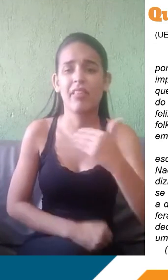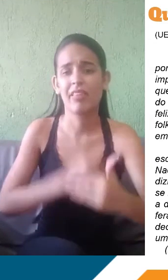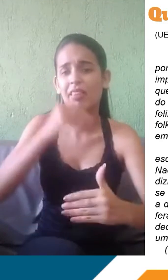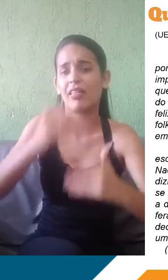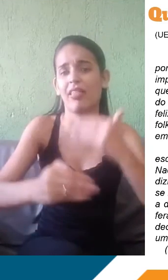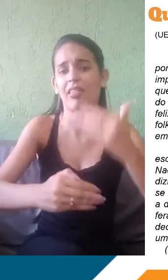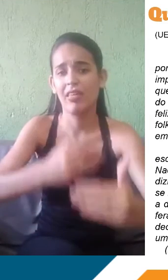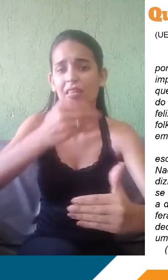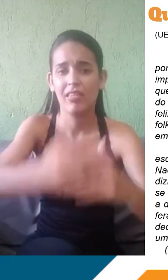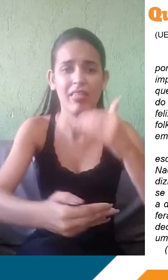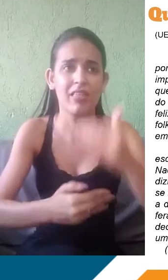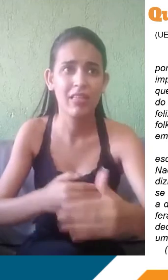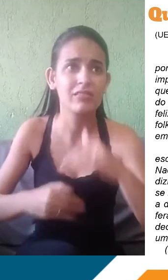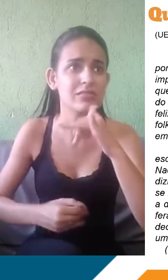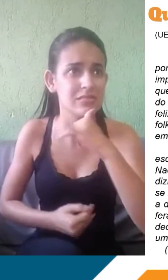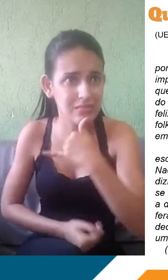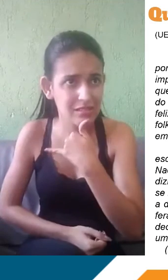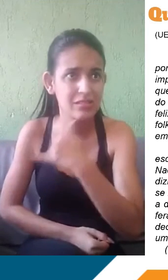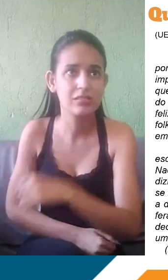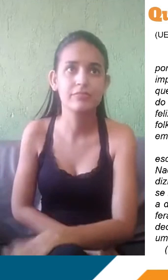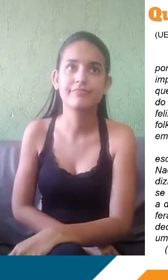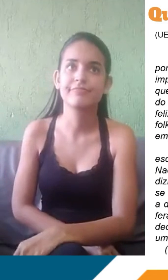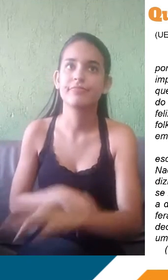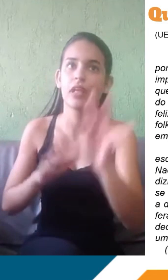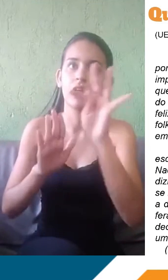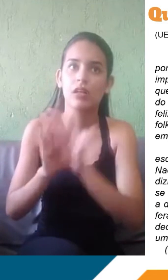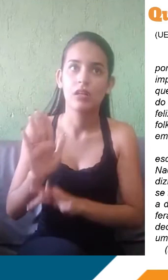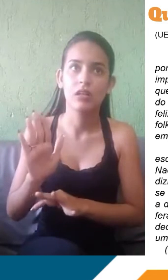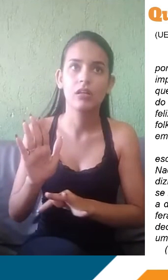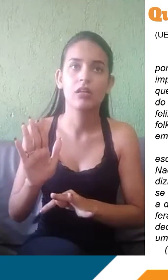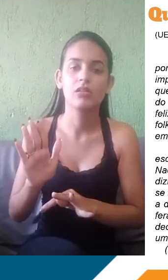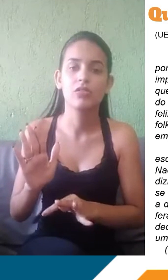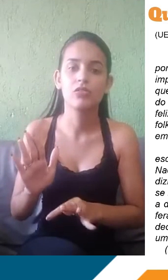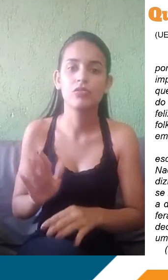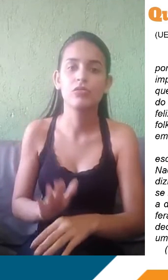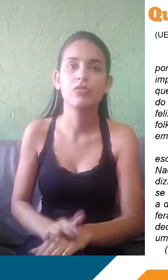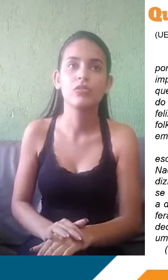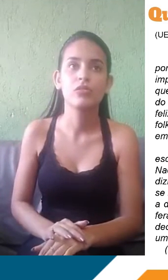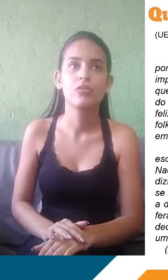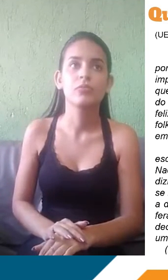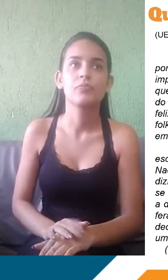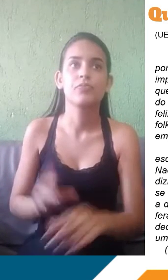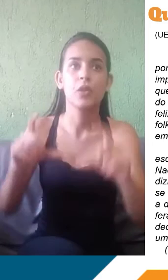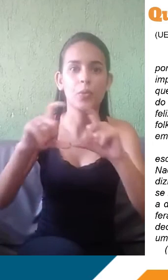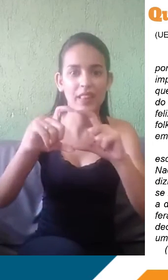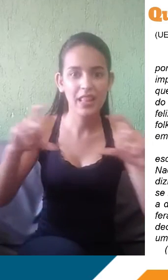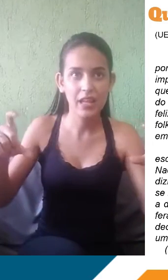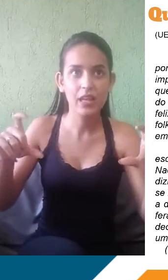um encadeamento de decepções. Texto de Lima Barreto, Triste Fim de Policarpo